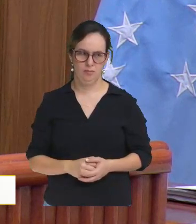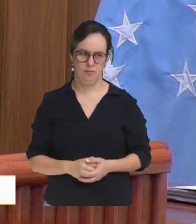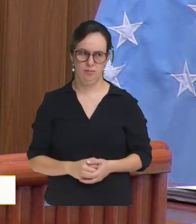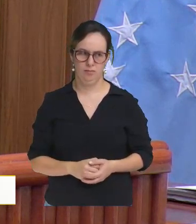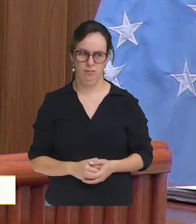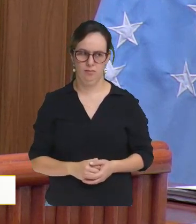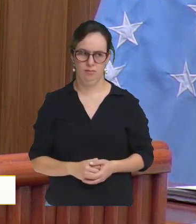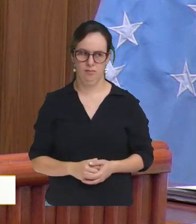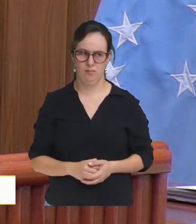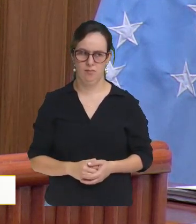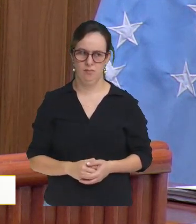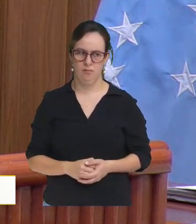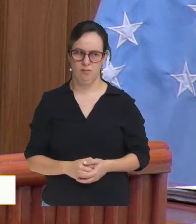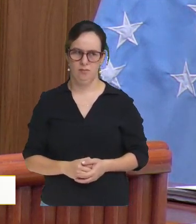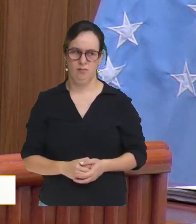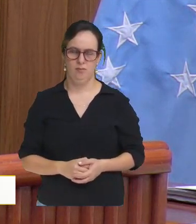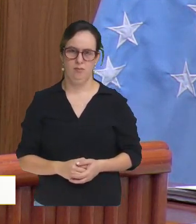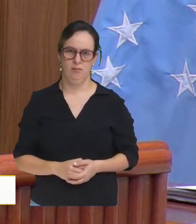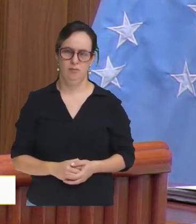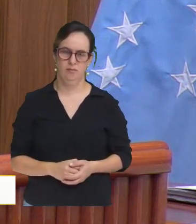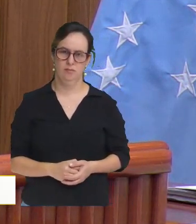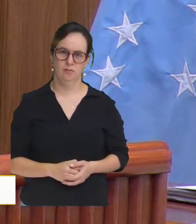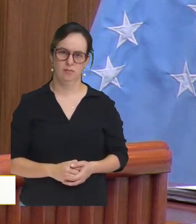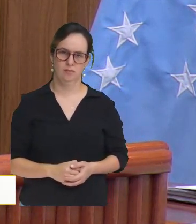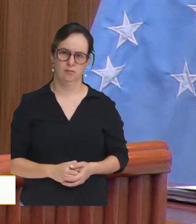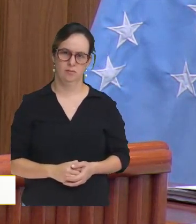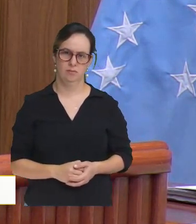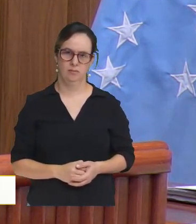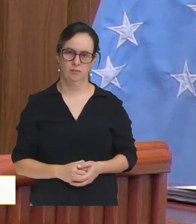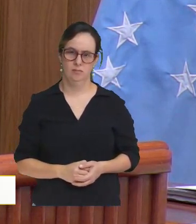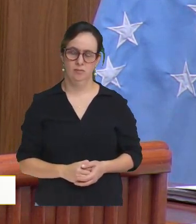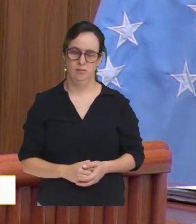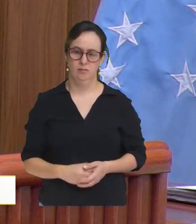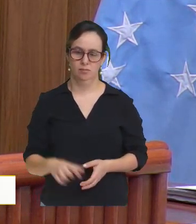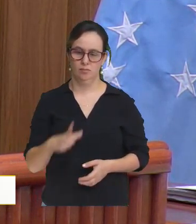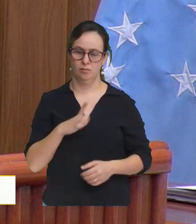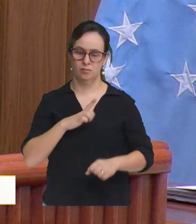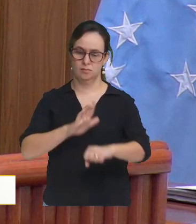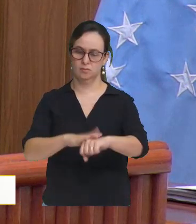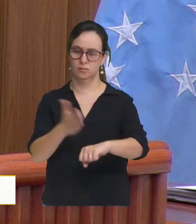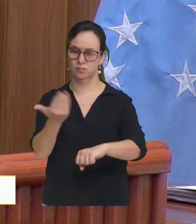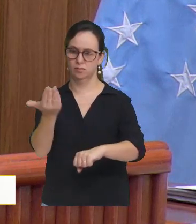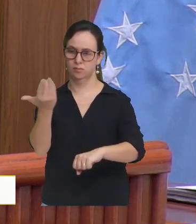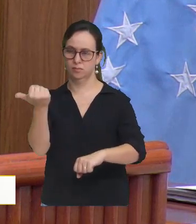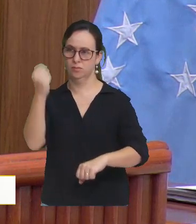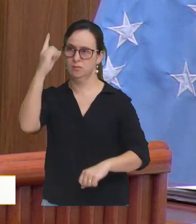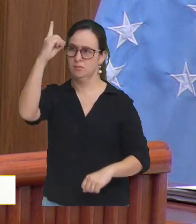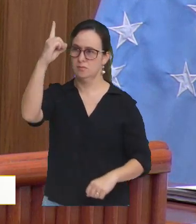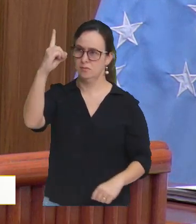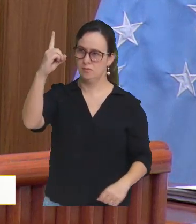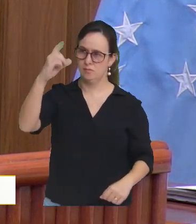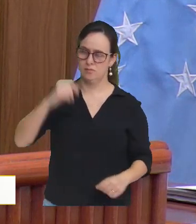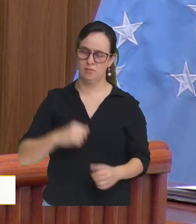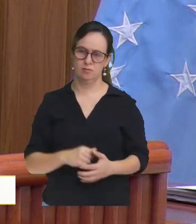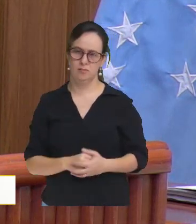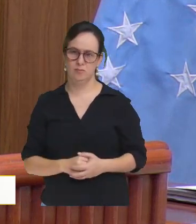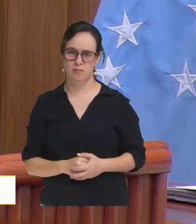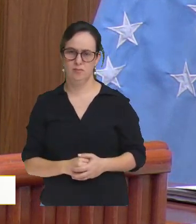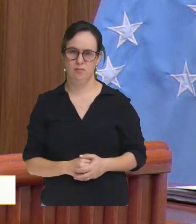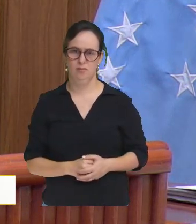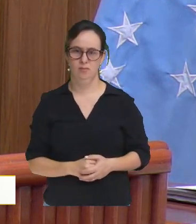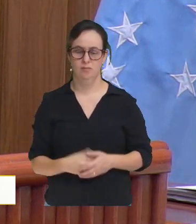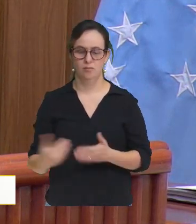essa designação divina e bem serviu a população não só